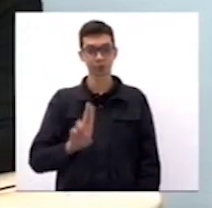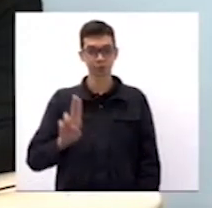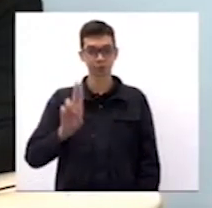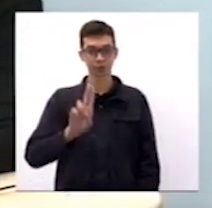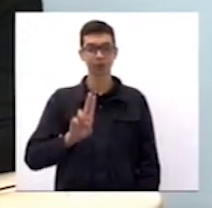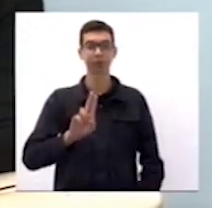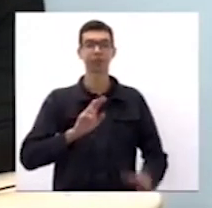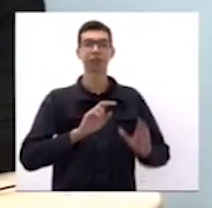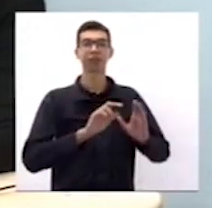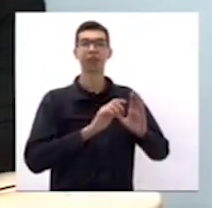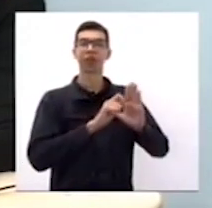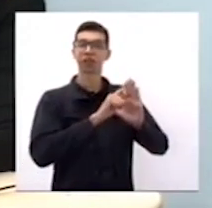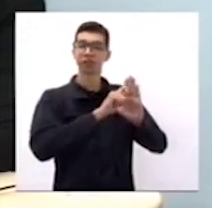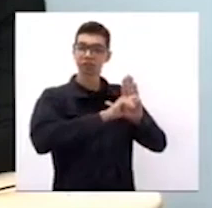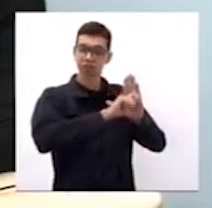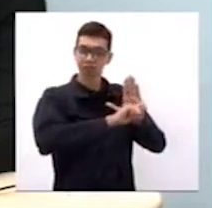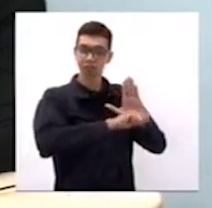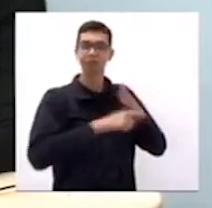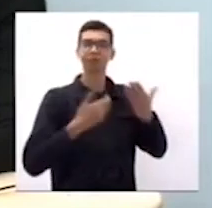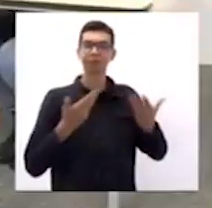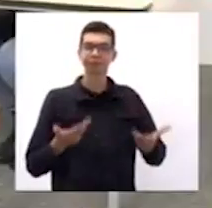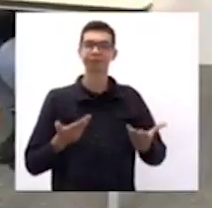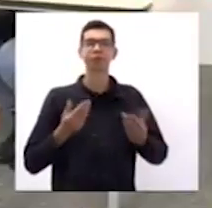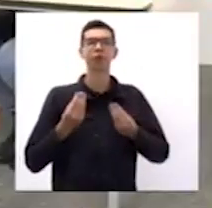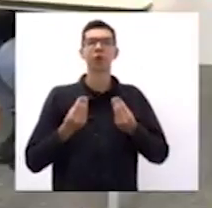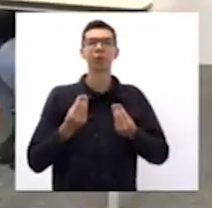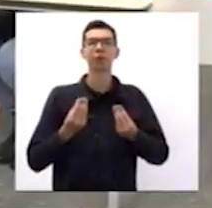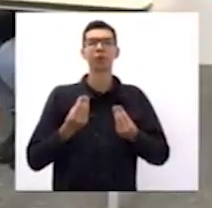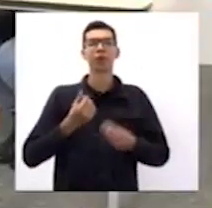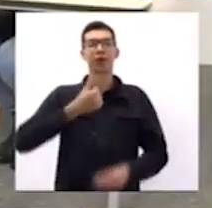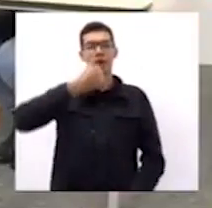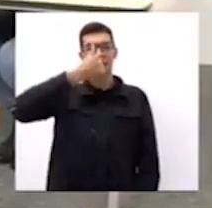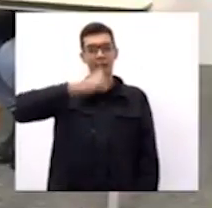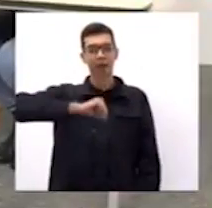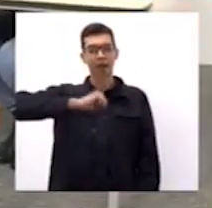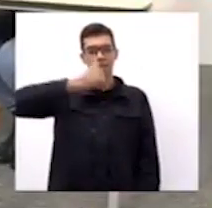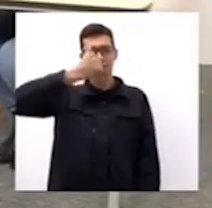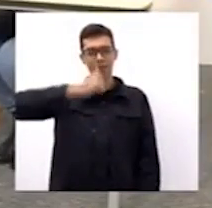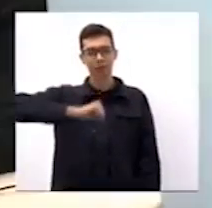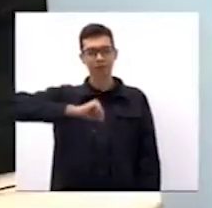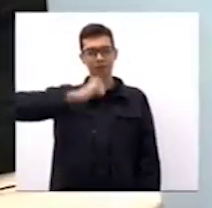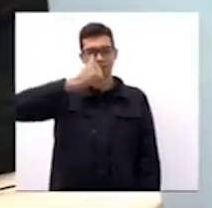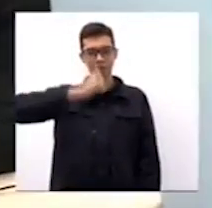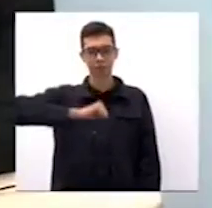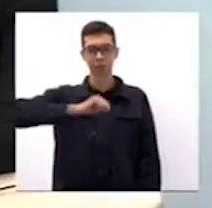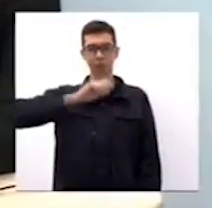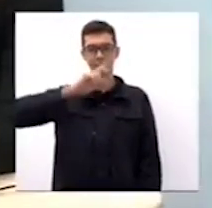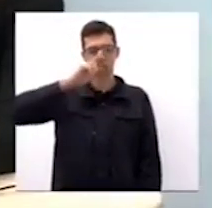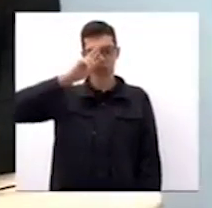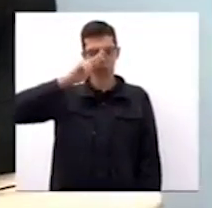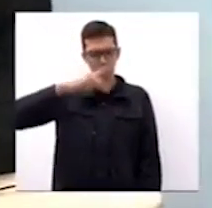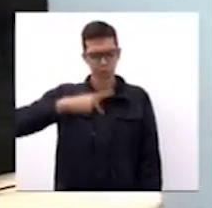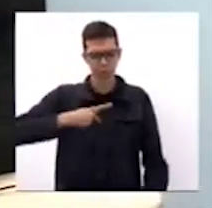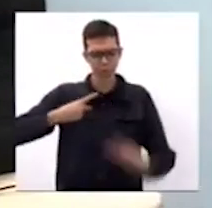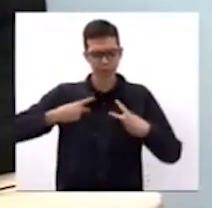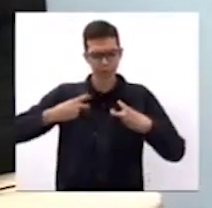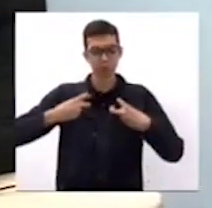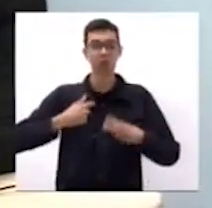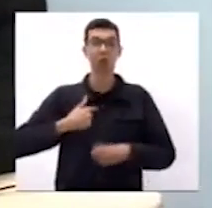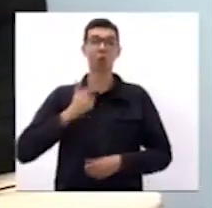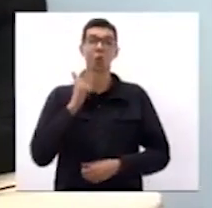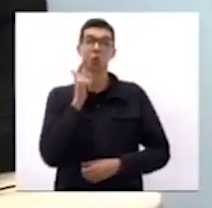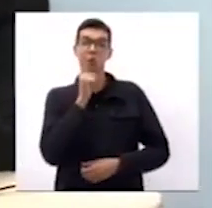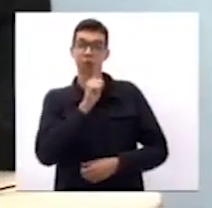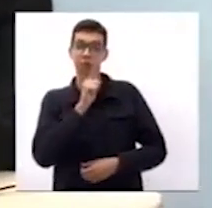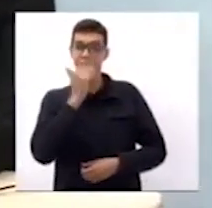é a utilização de uma autoavaliação. Isso é bem importante, né? A partir do momento que eu consigo pontuar,